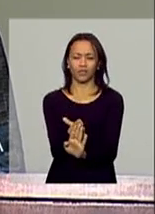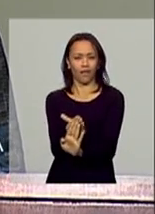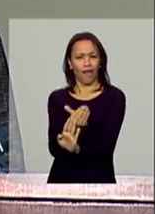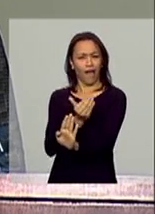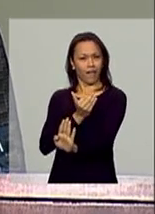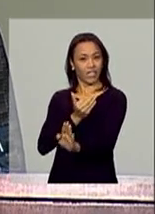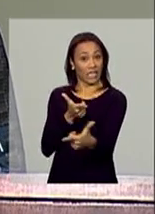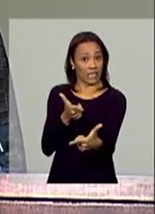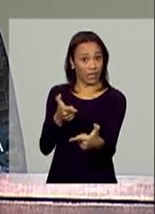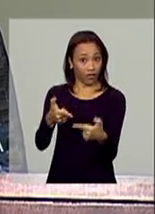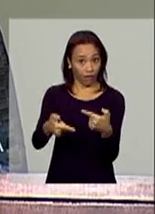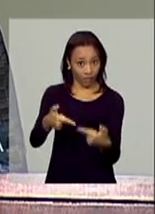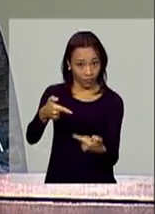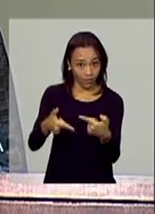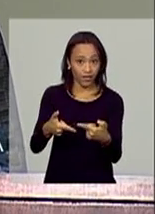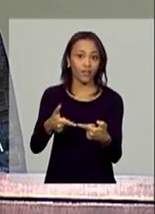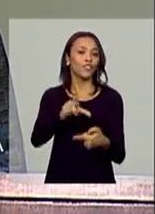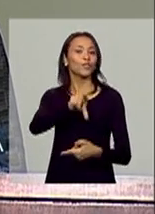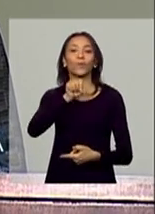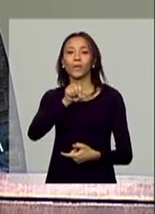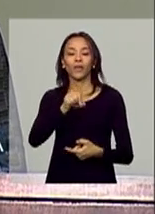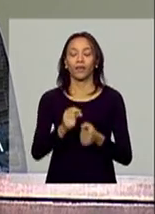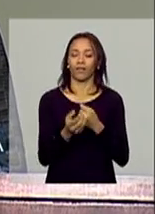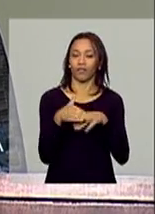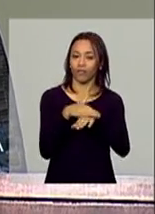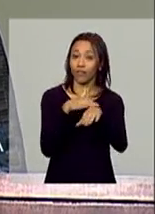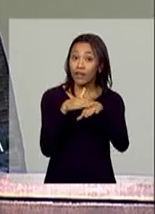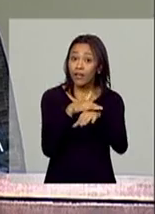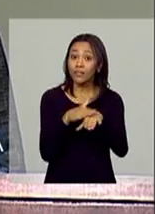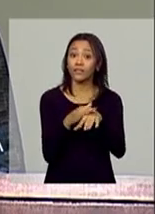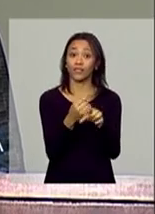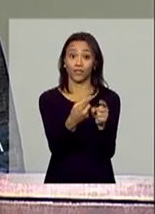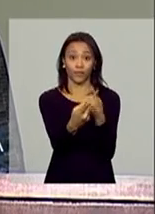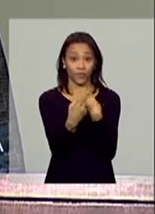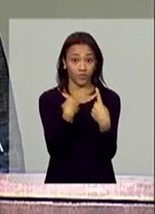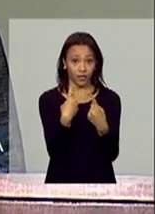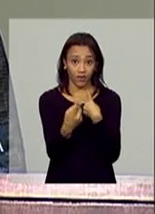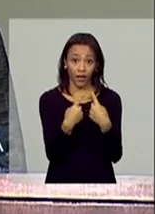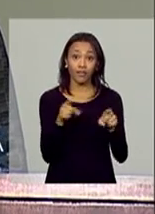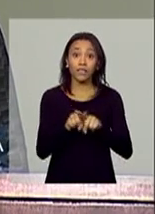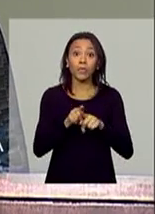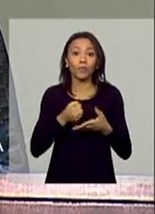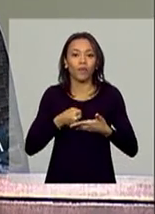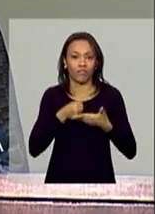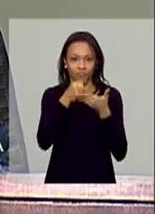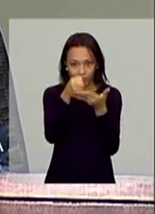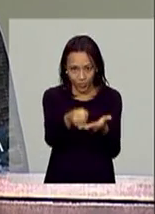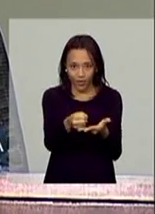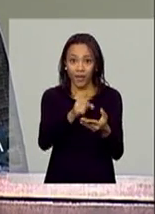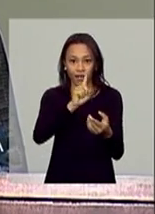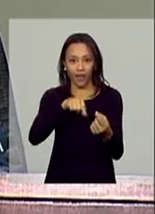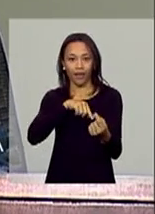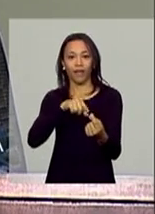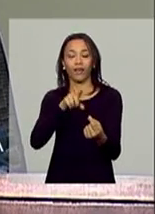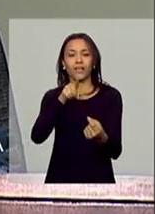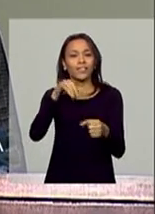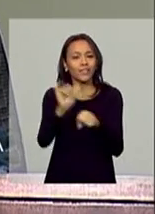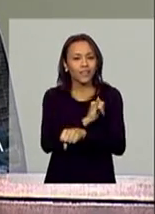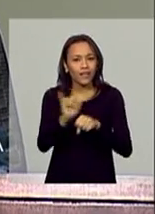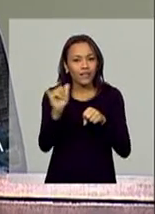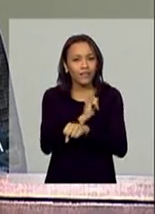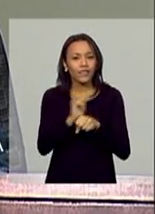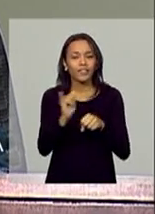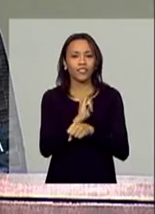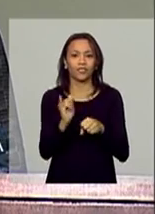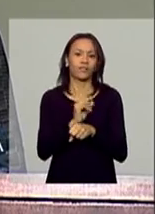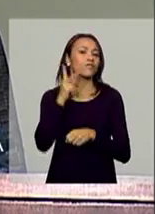e escolher o diálogo e a cooperação como métodos de política